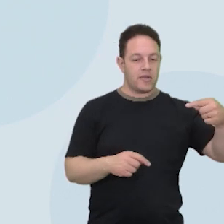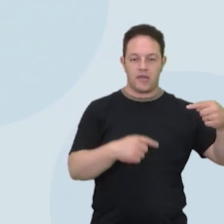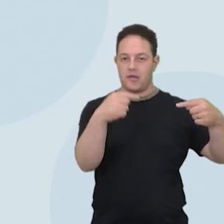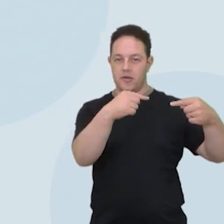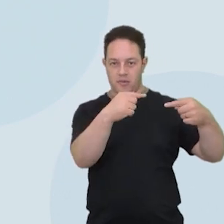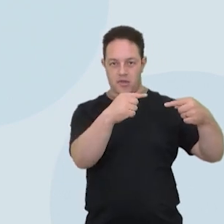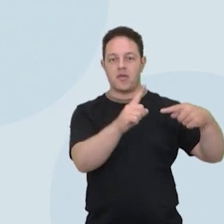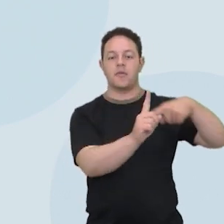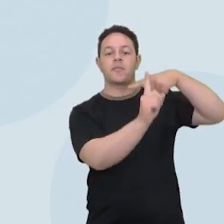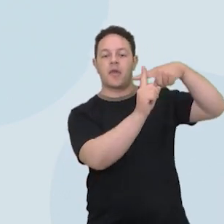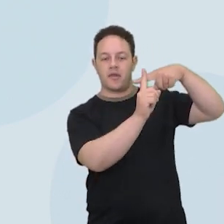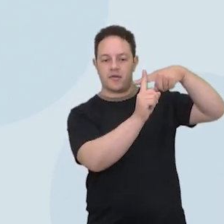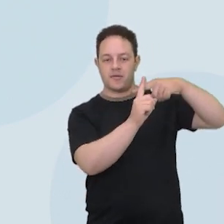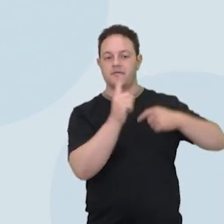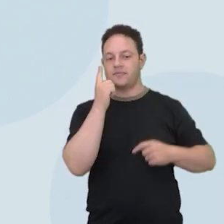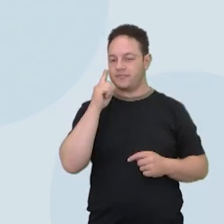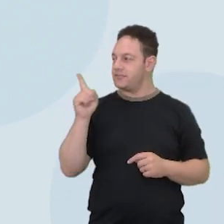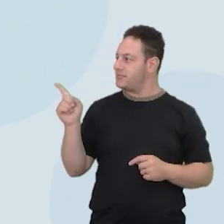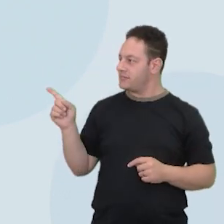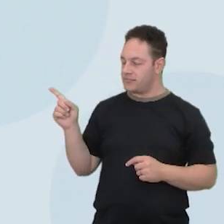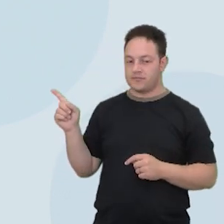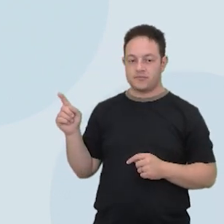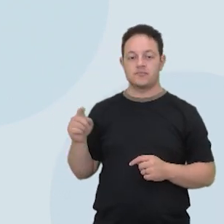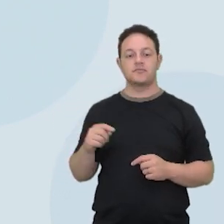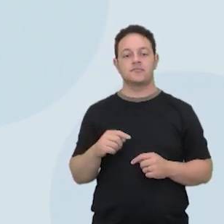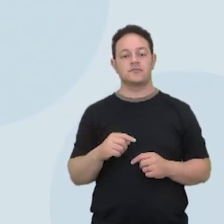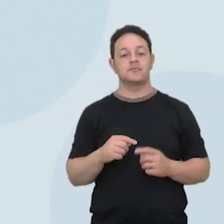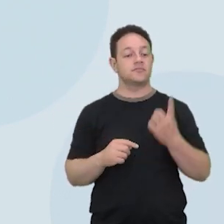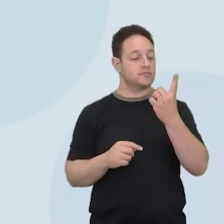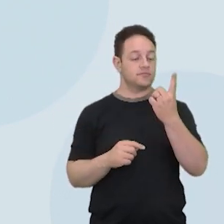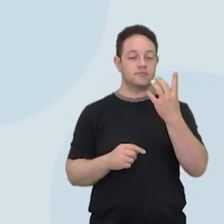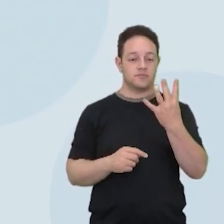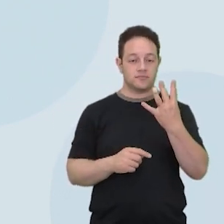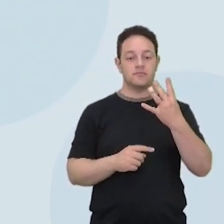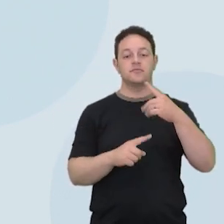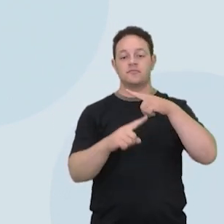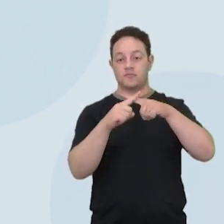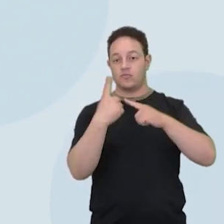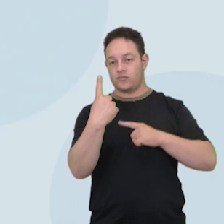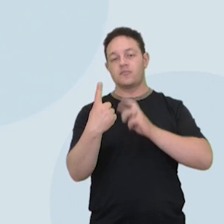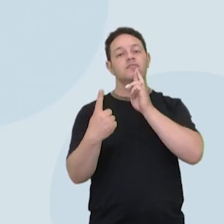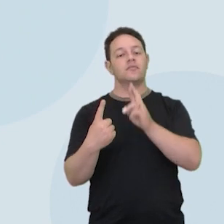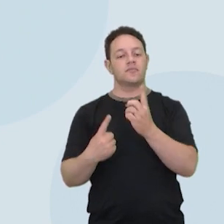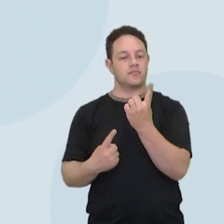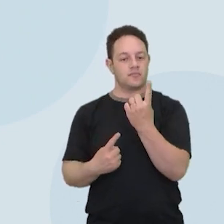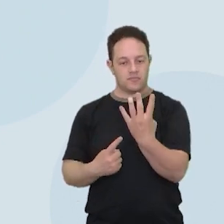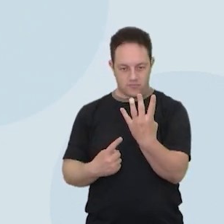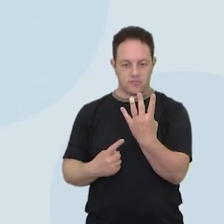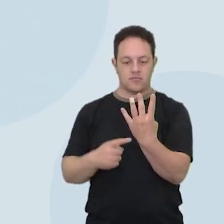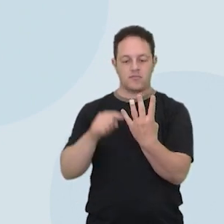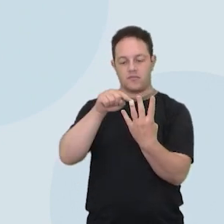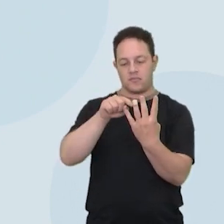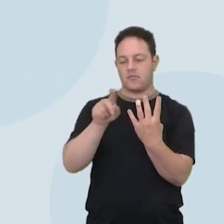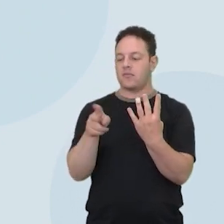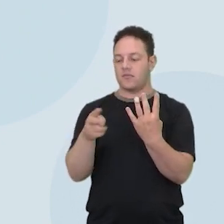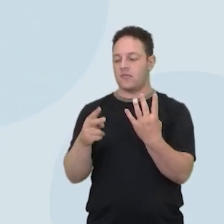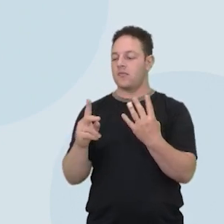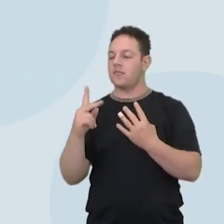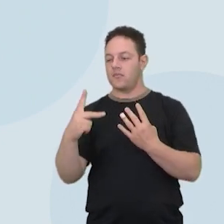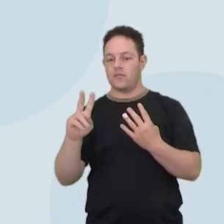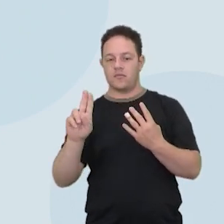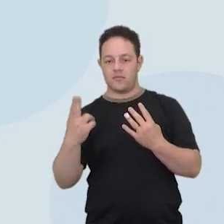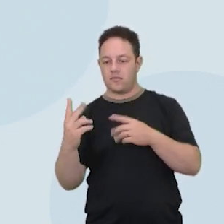né? Então aqui eu tinha 14 vezes 1 que dá 14. Então pH